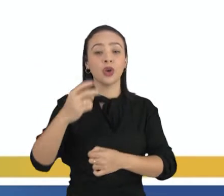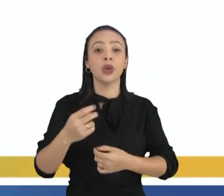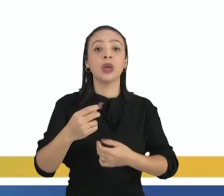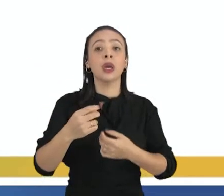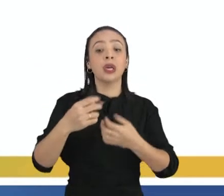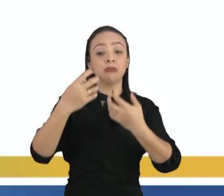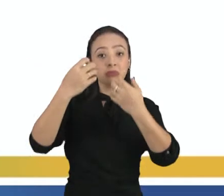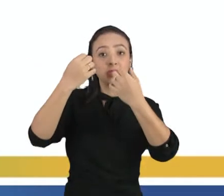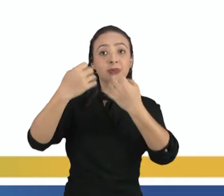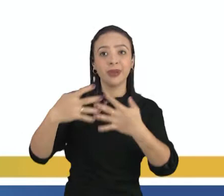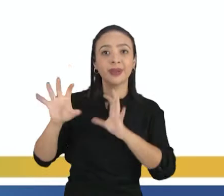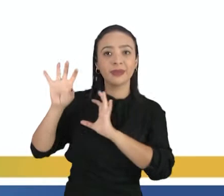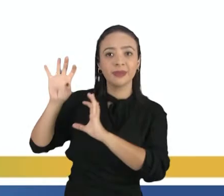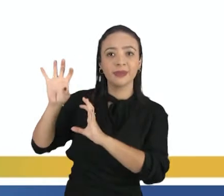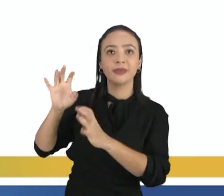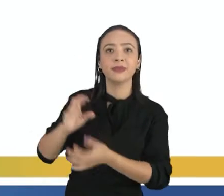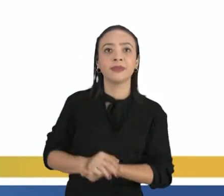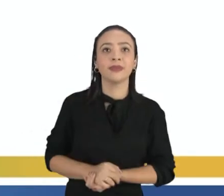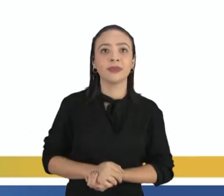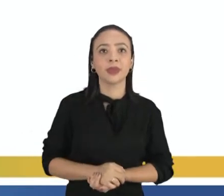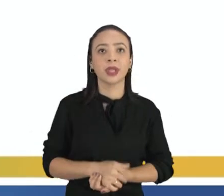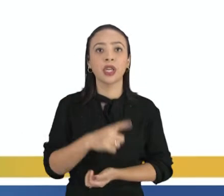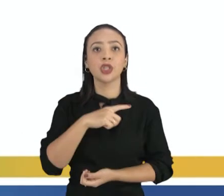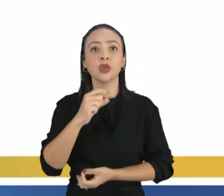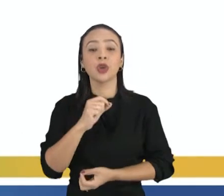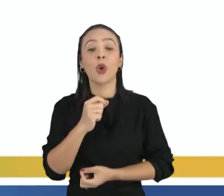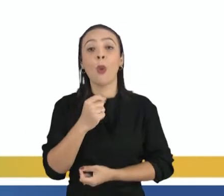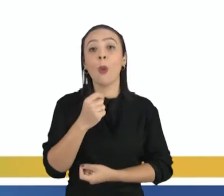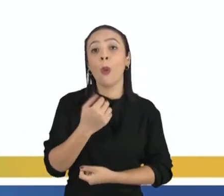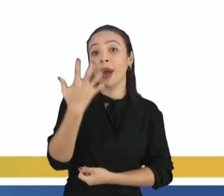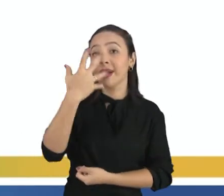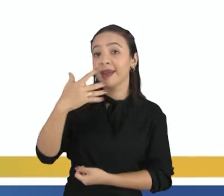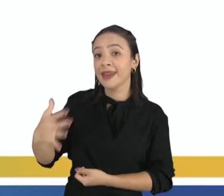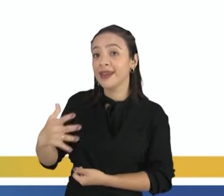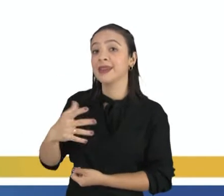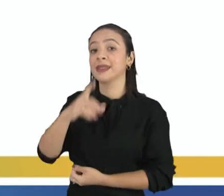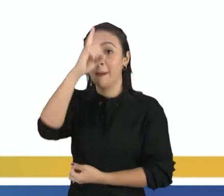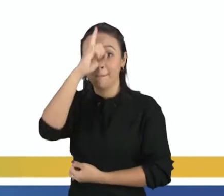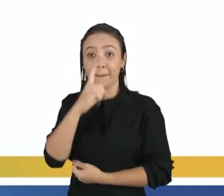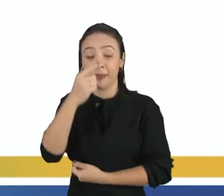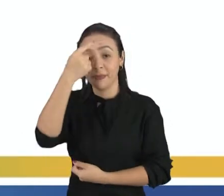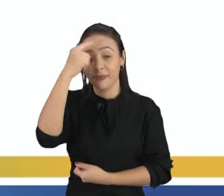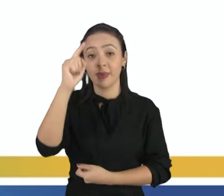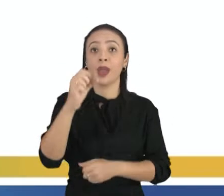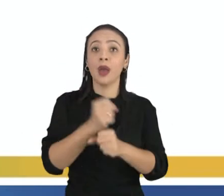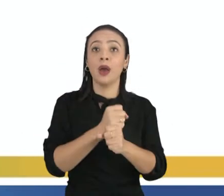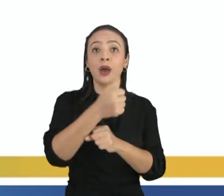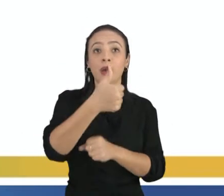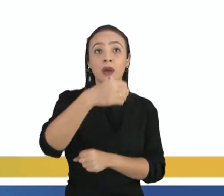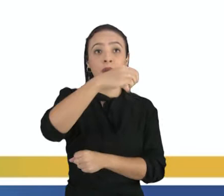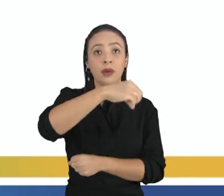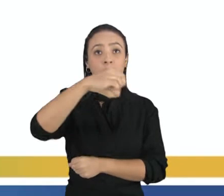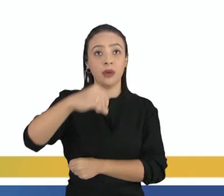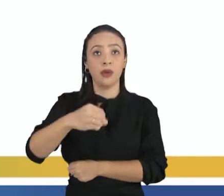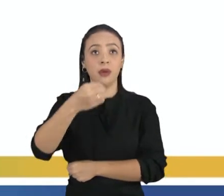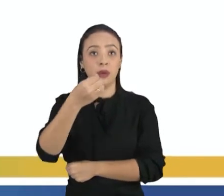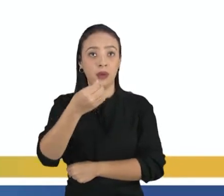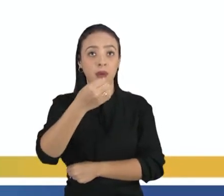que é a história do Garoto Amarelo. Foi criada em 1896 por